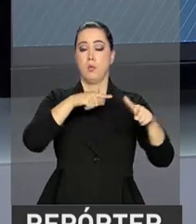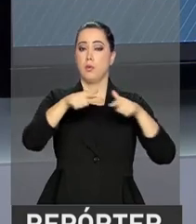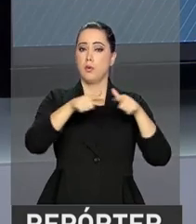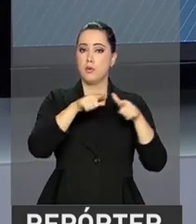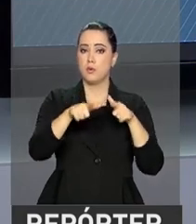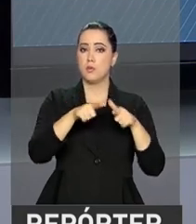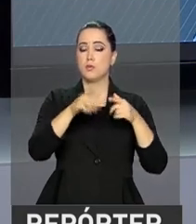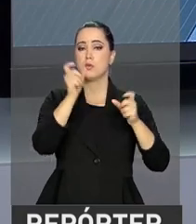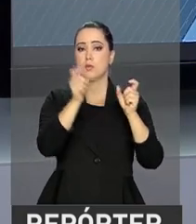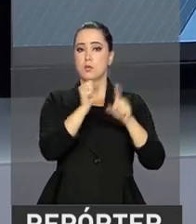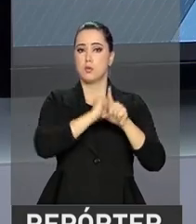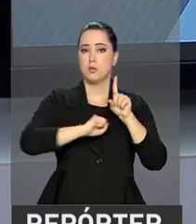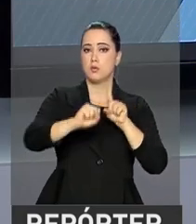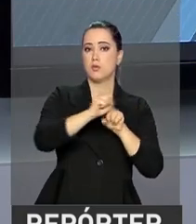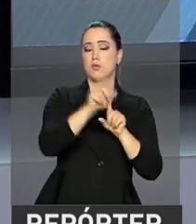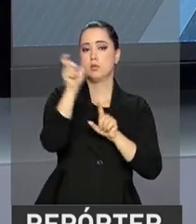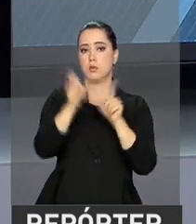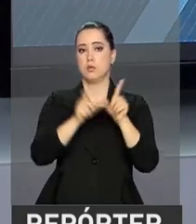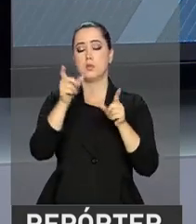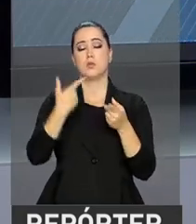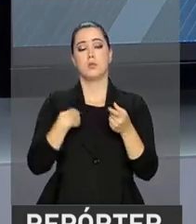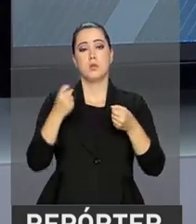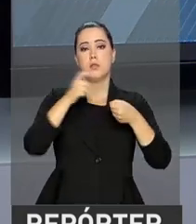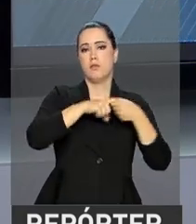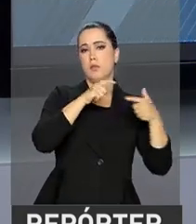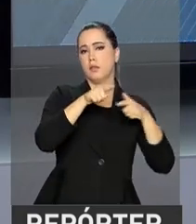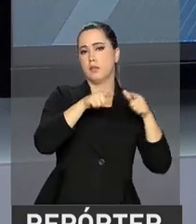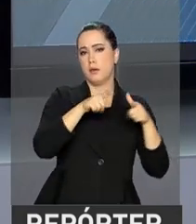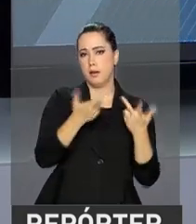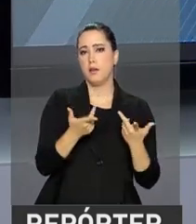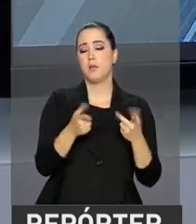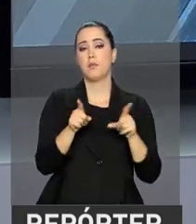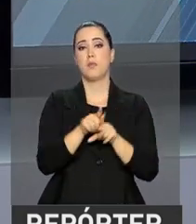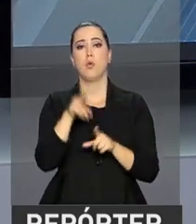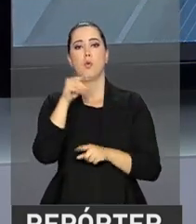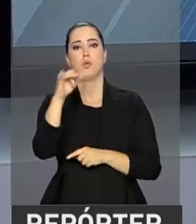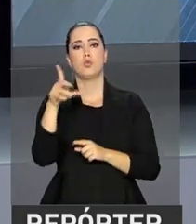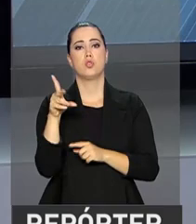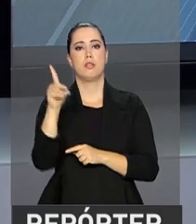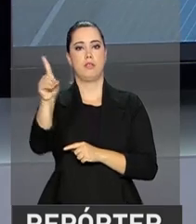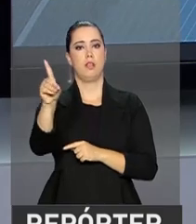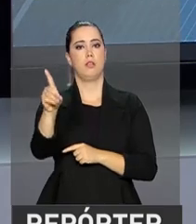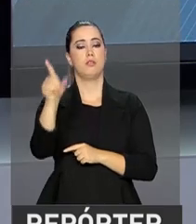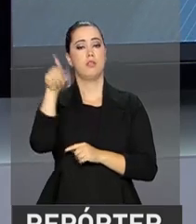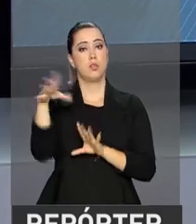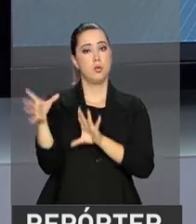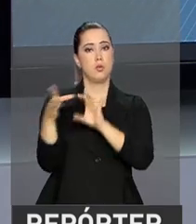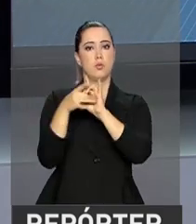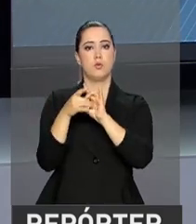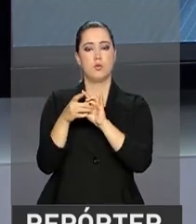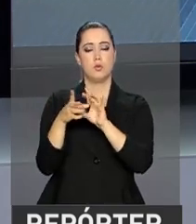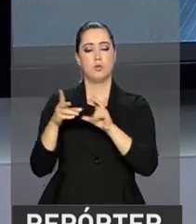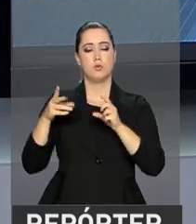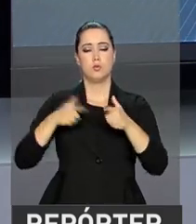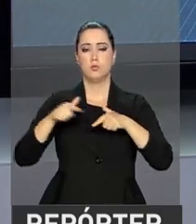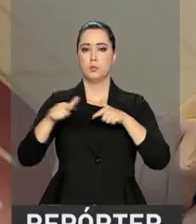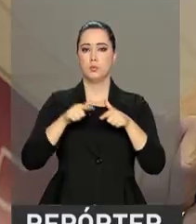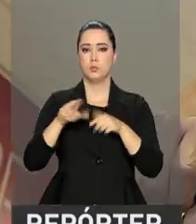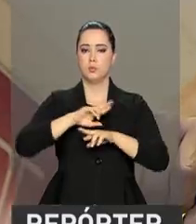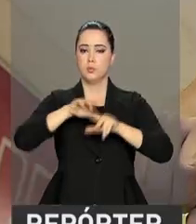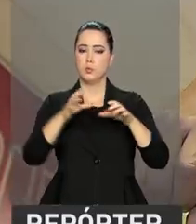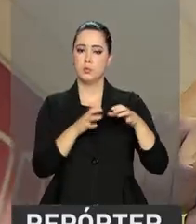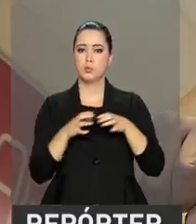e dos reabilitados do inss o dia d é feito em parceria com o sistema nacional de emprego e outras instituições